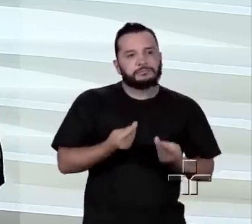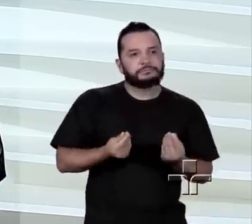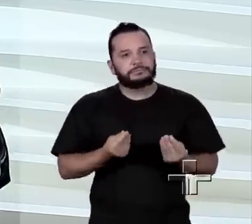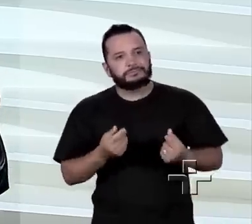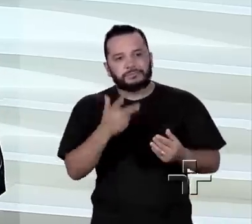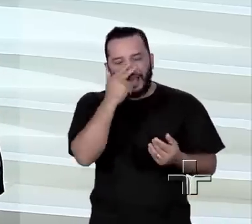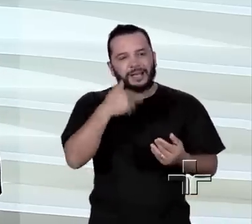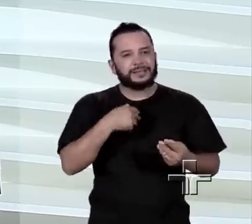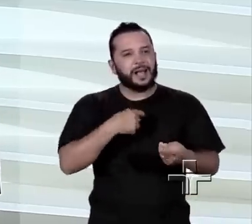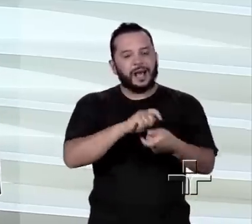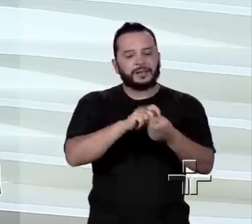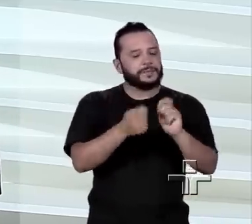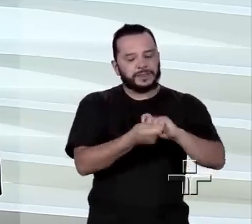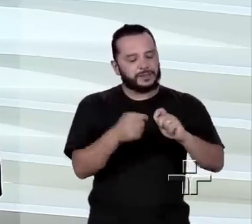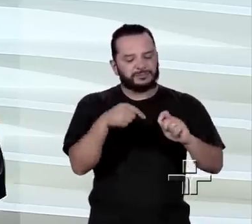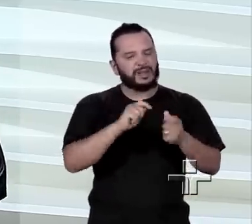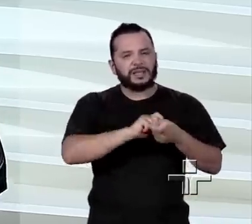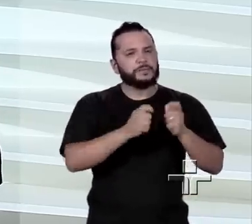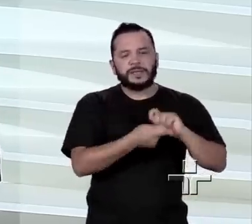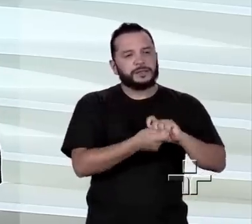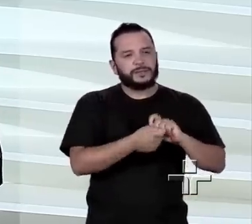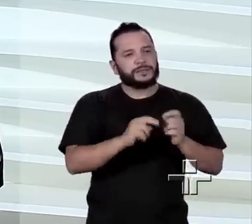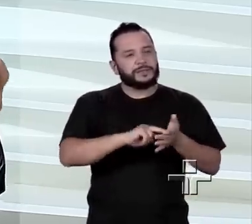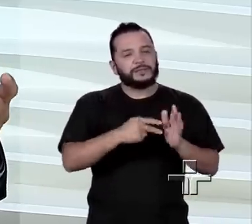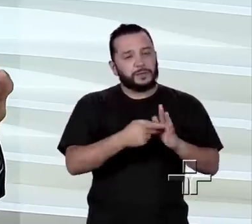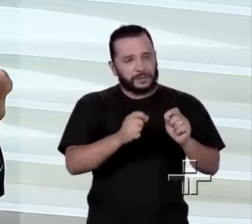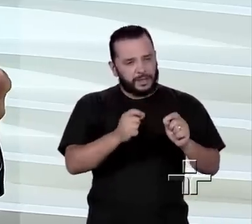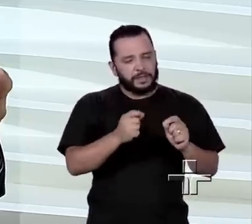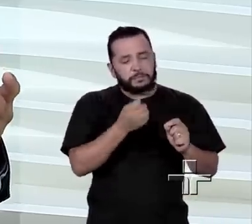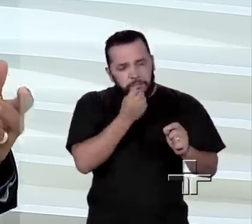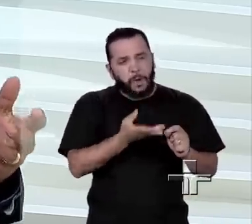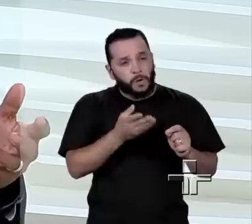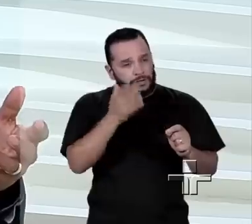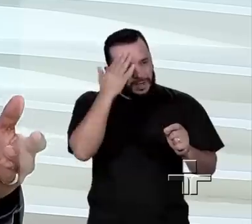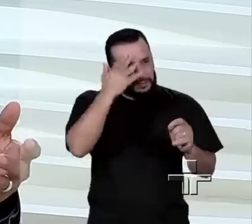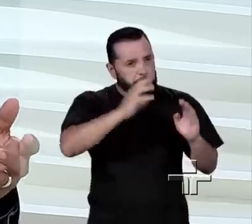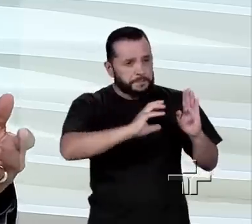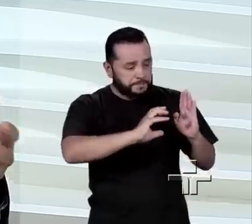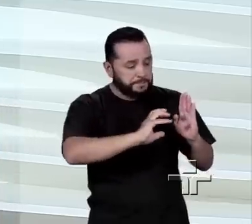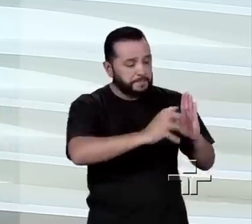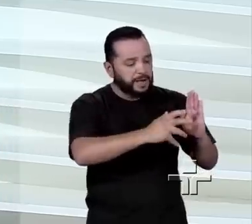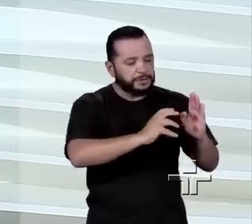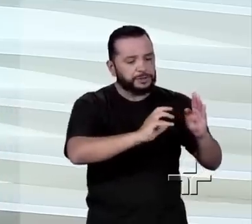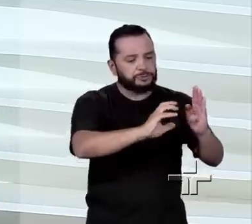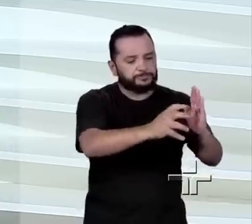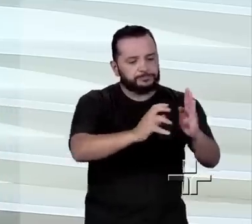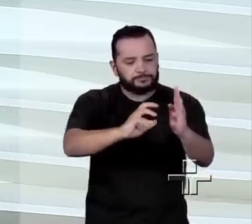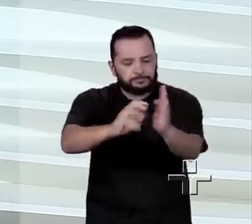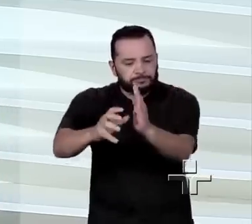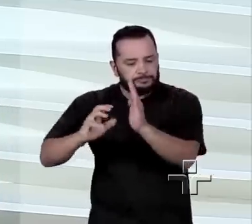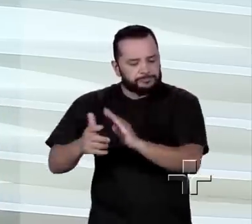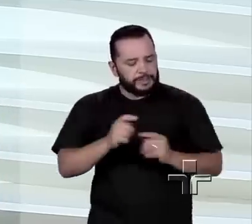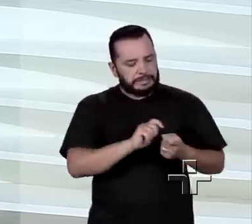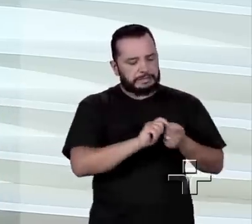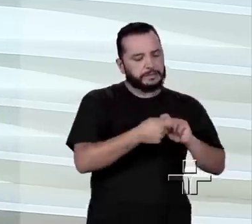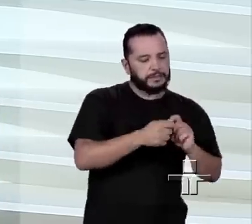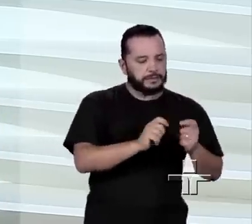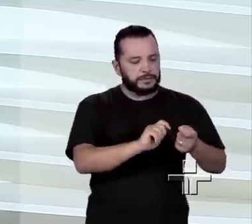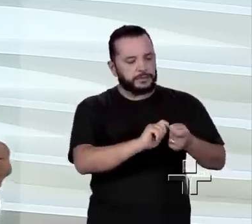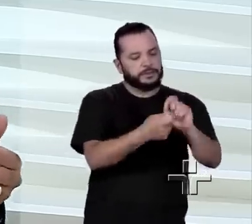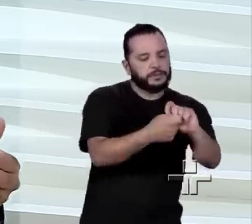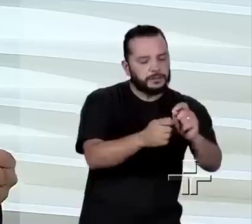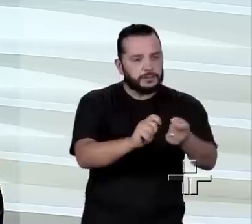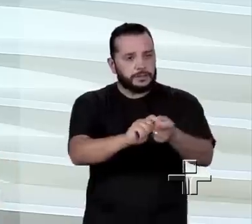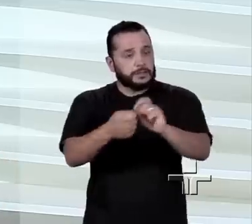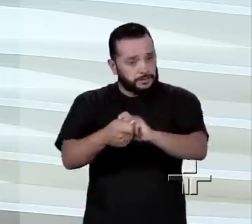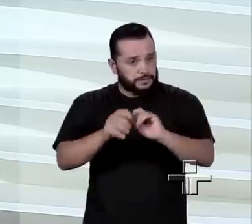adaptação no bom sentido dos partidos políticos de uma nova realidade que não é o que o